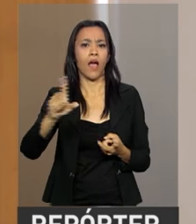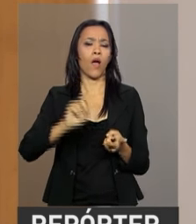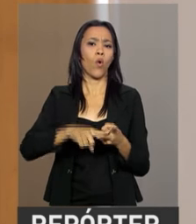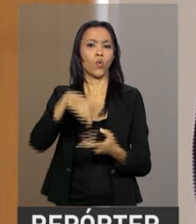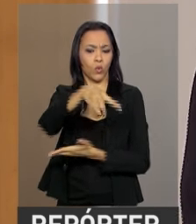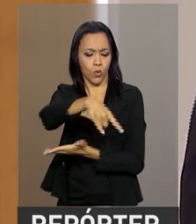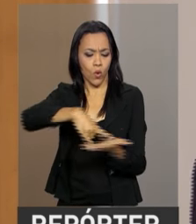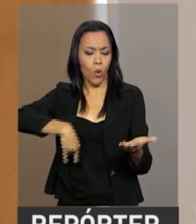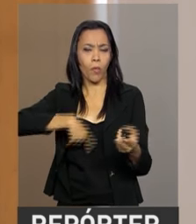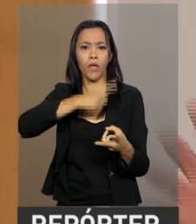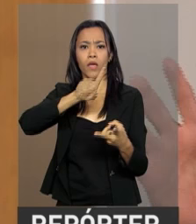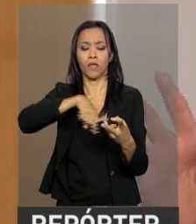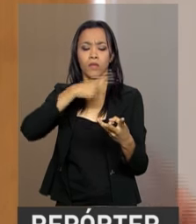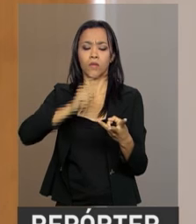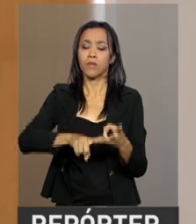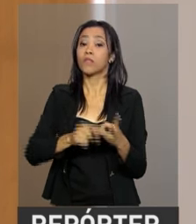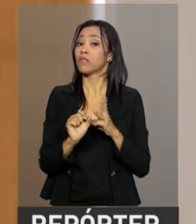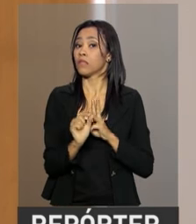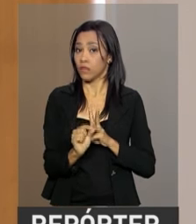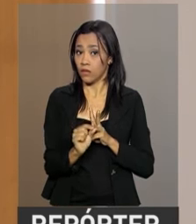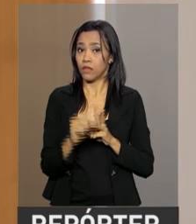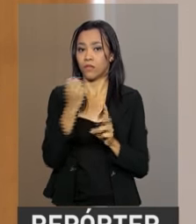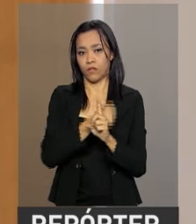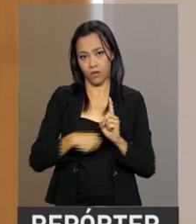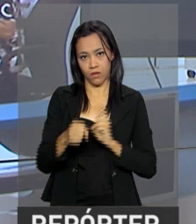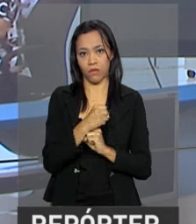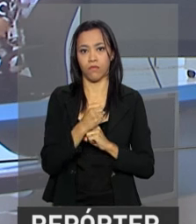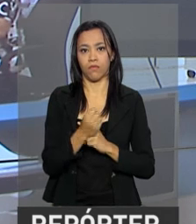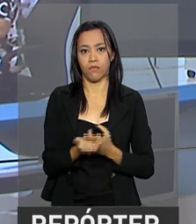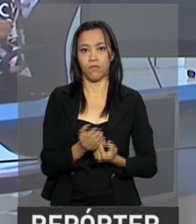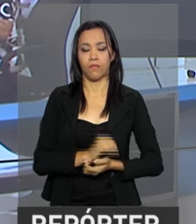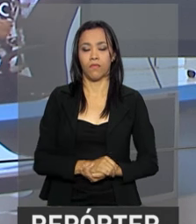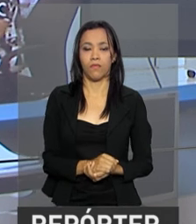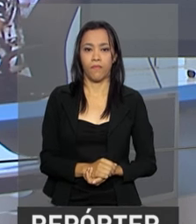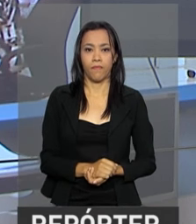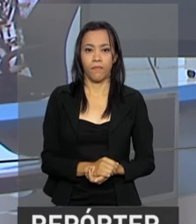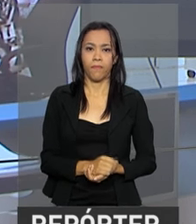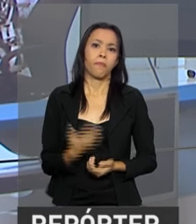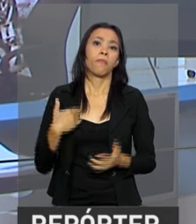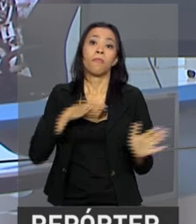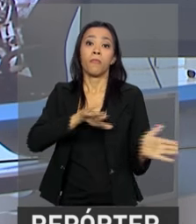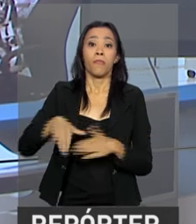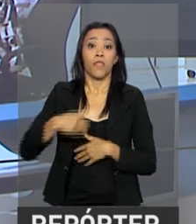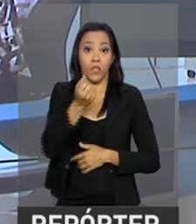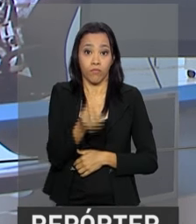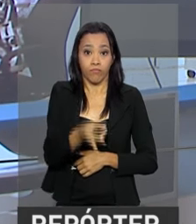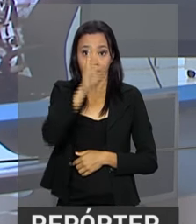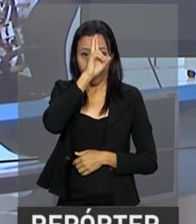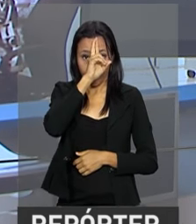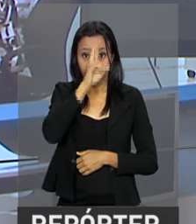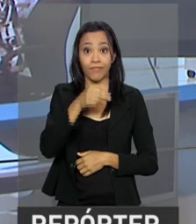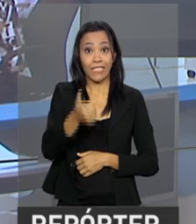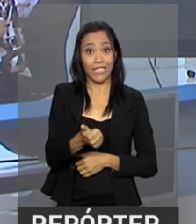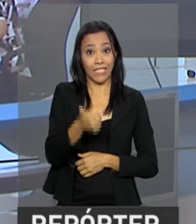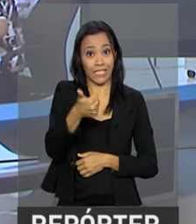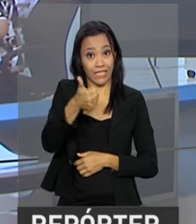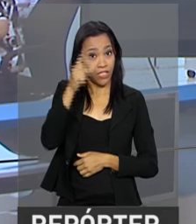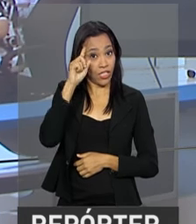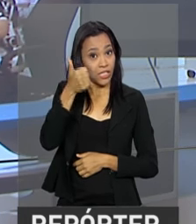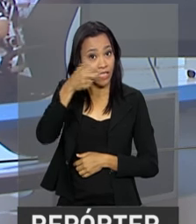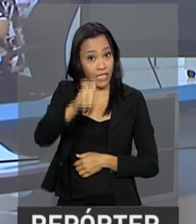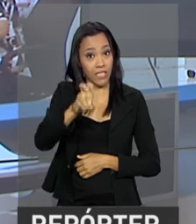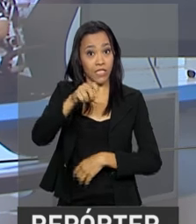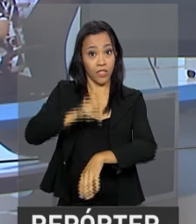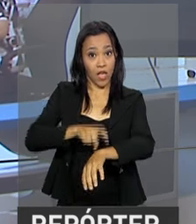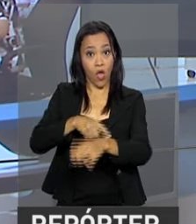documental e responsabilidade social. A meia-noite do próximo dia 15, os relógios devem ser